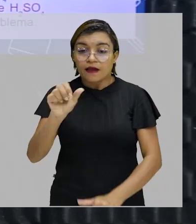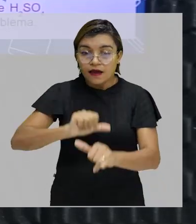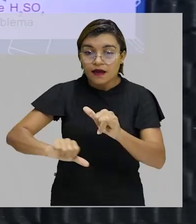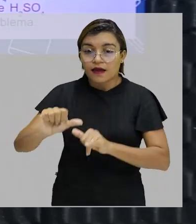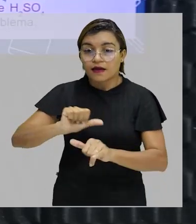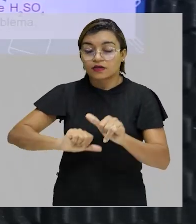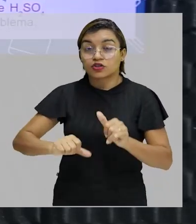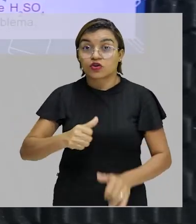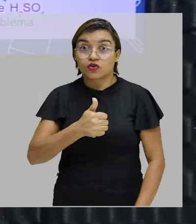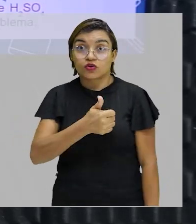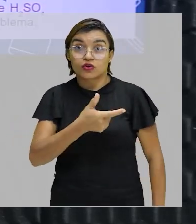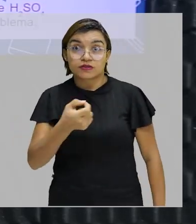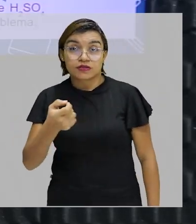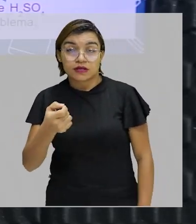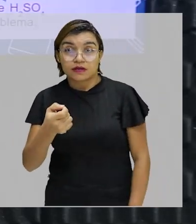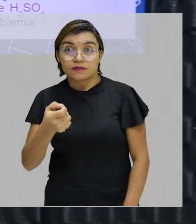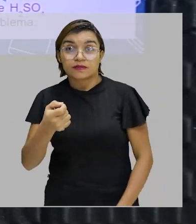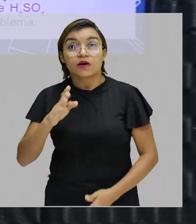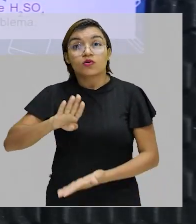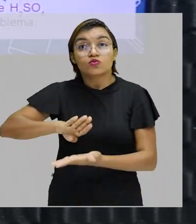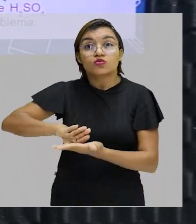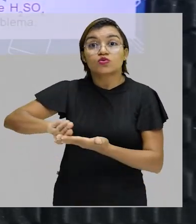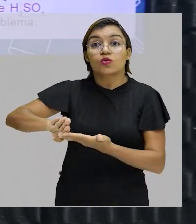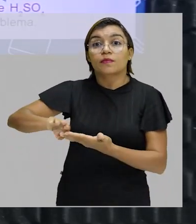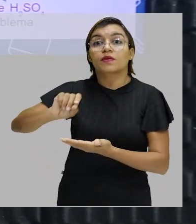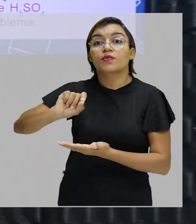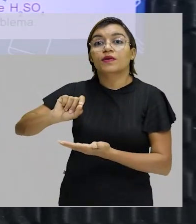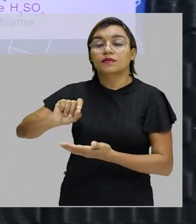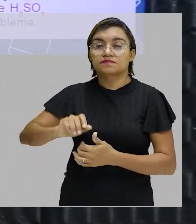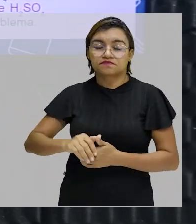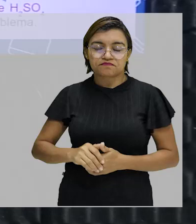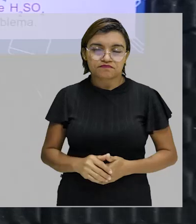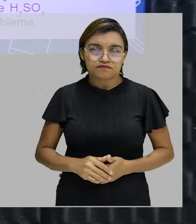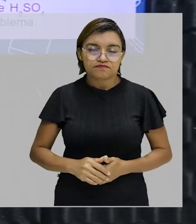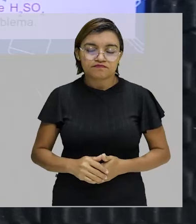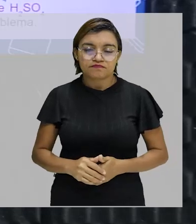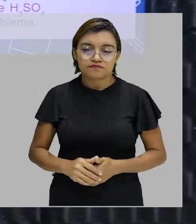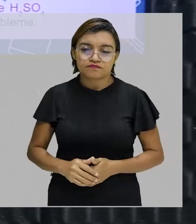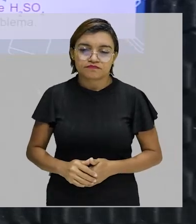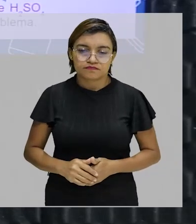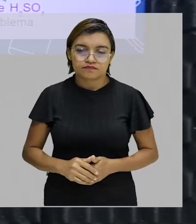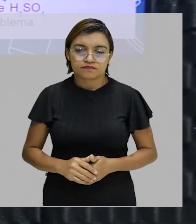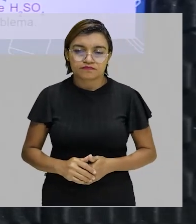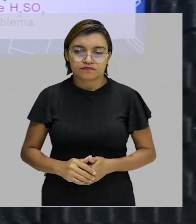sódio. Então, vai sobrar do ácido, vai sobrar